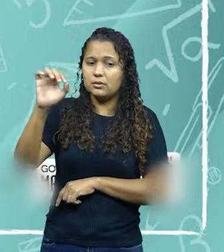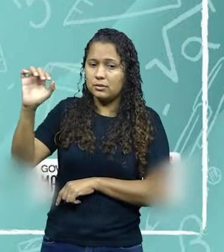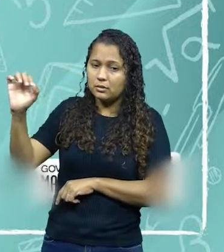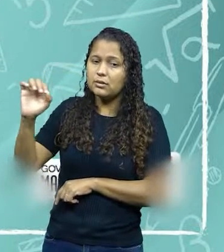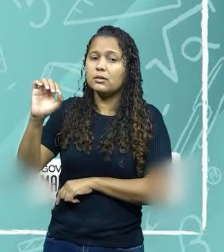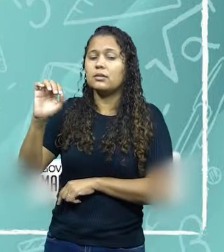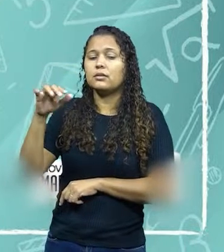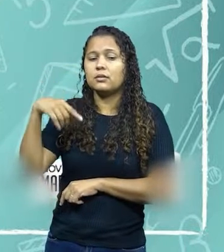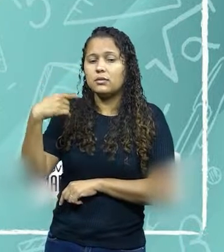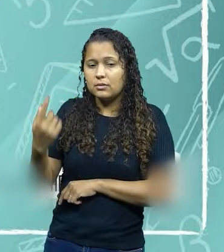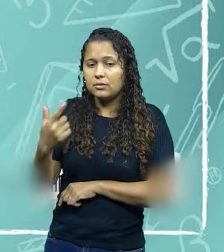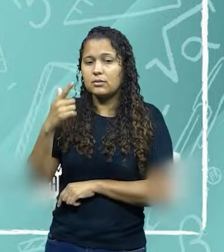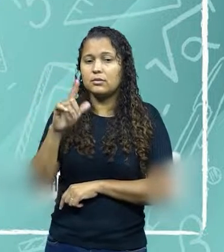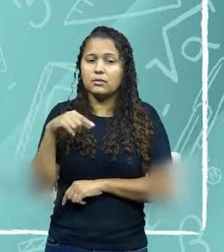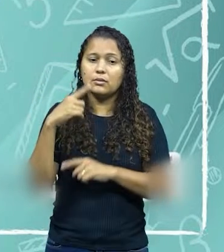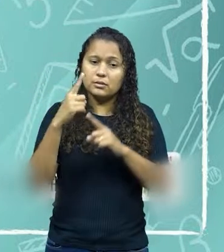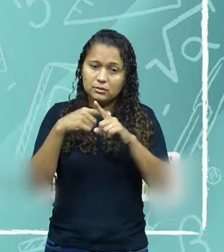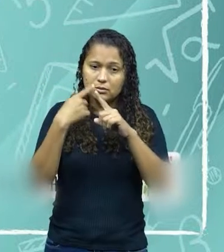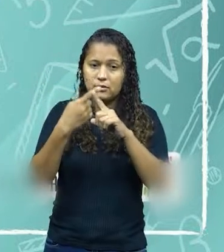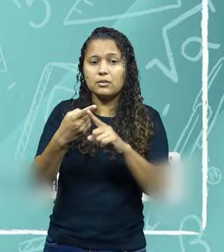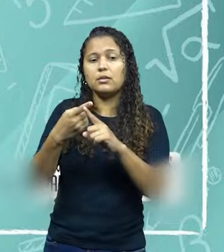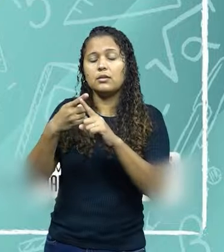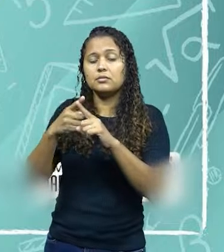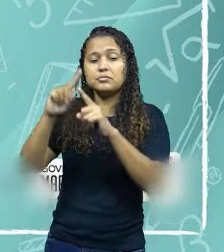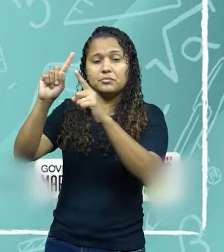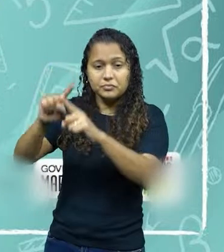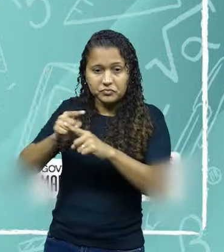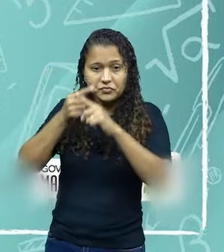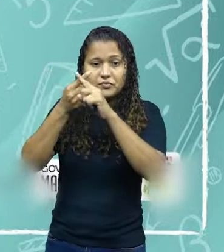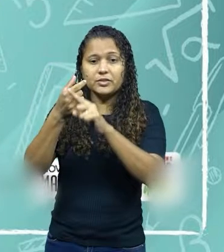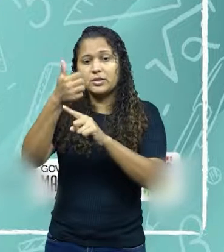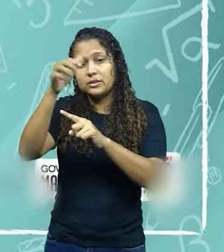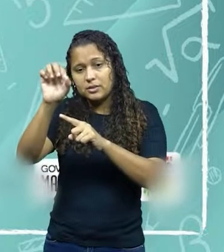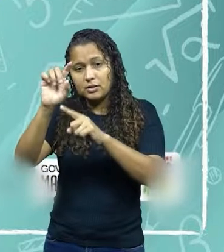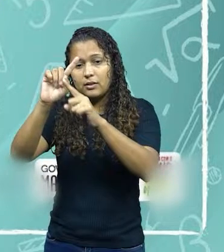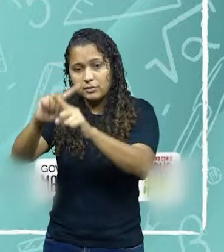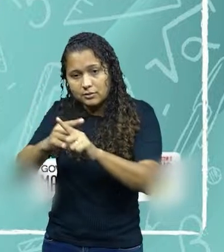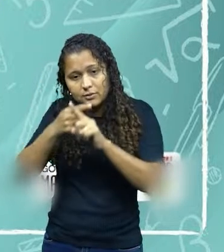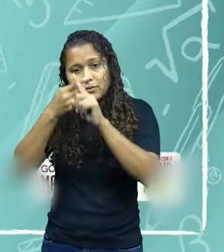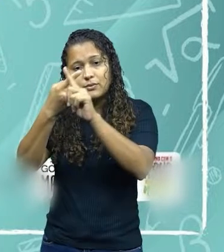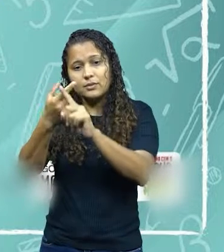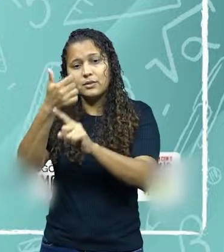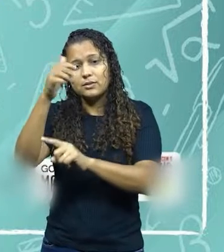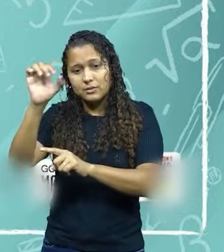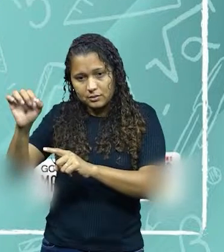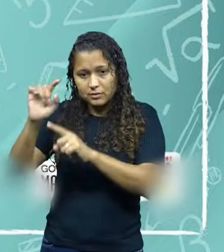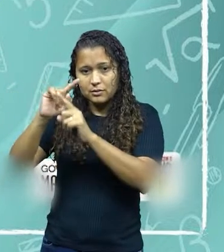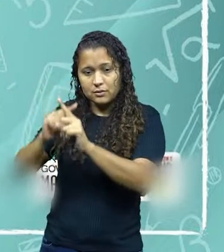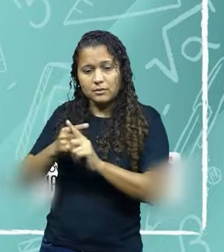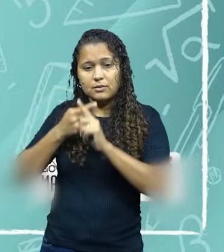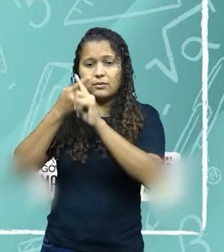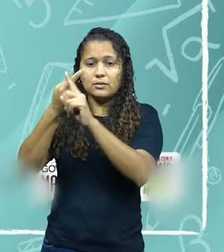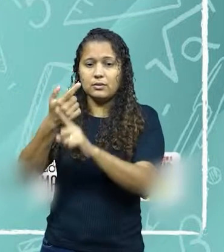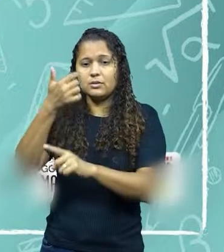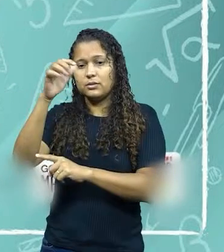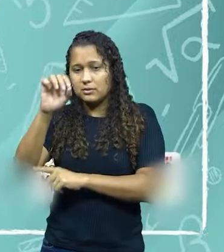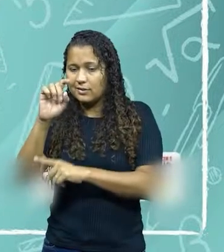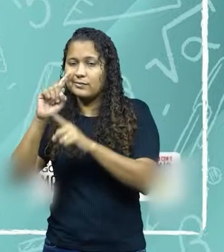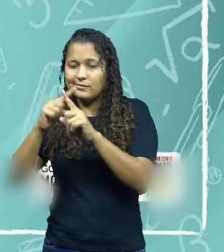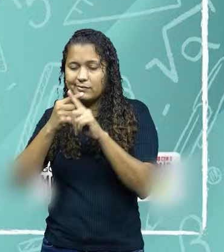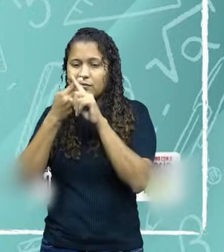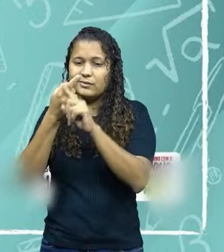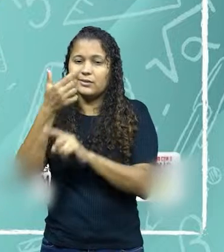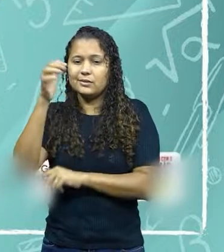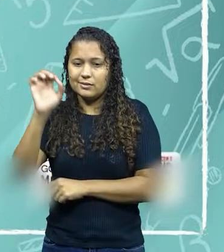100 hectagramas, ou seja, 10 vezes 10, 100 decagramas, e vezes 10 equivale a 1000 gramas. Então,